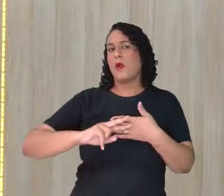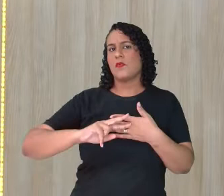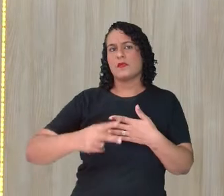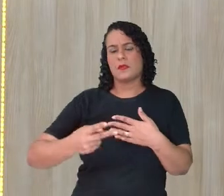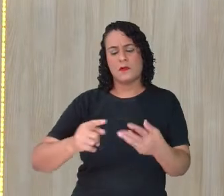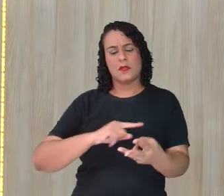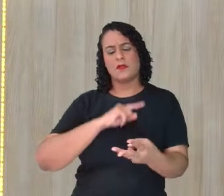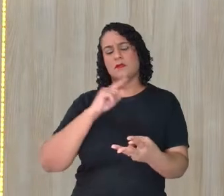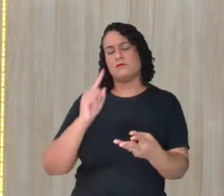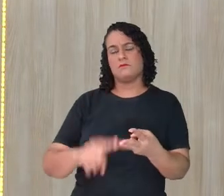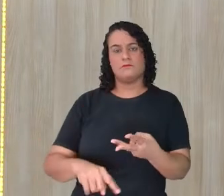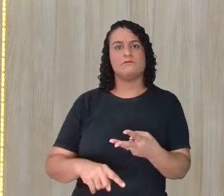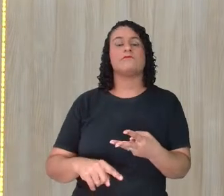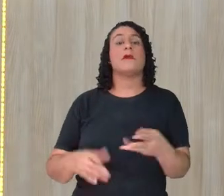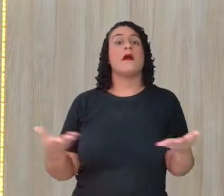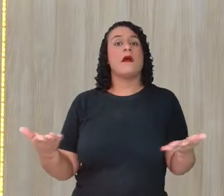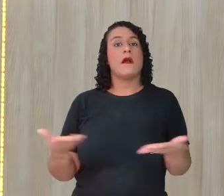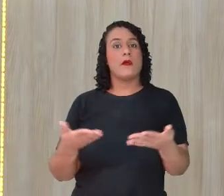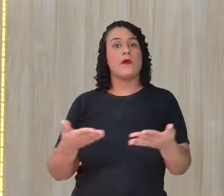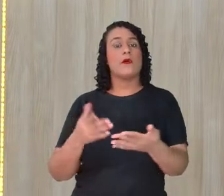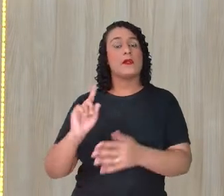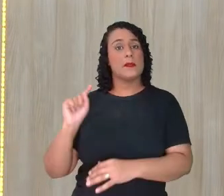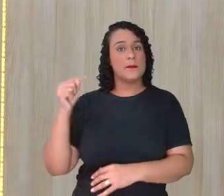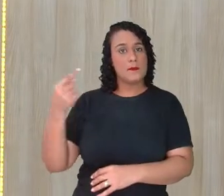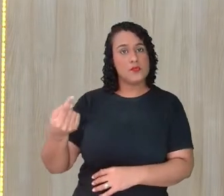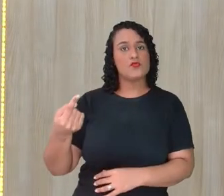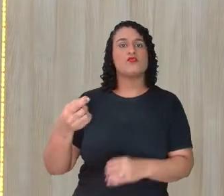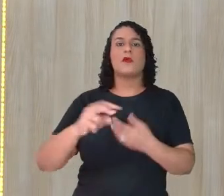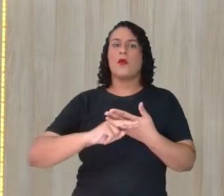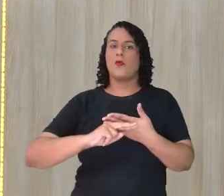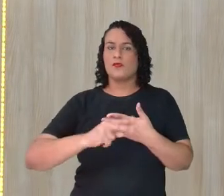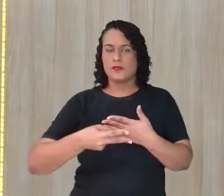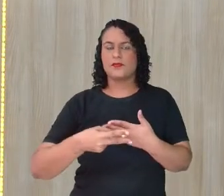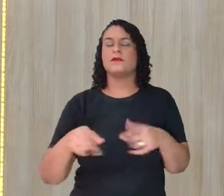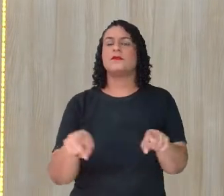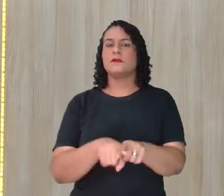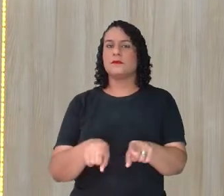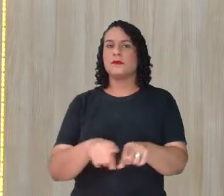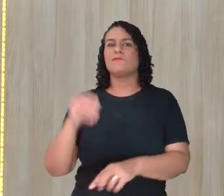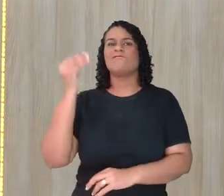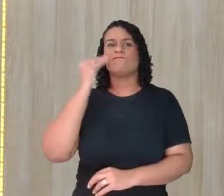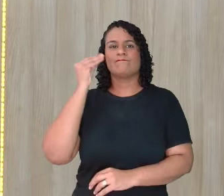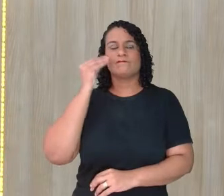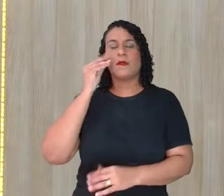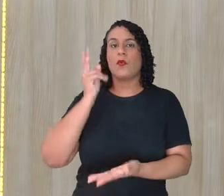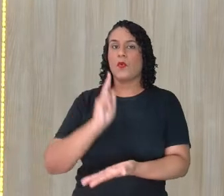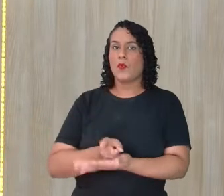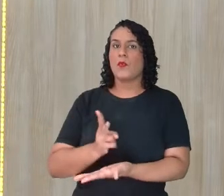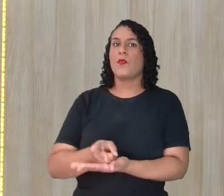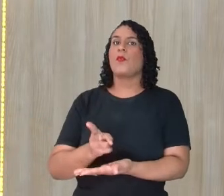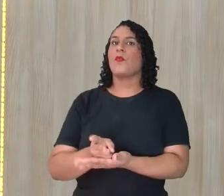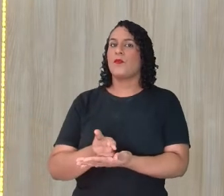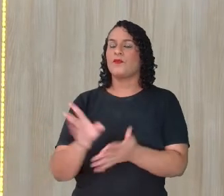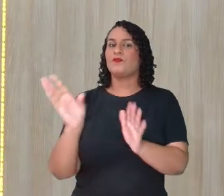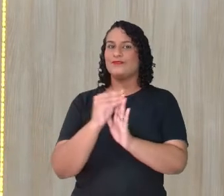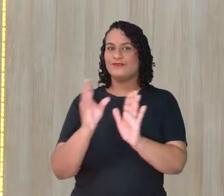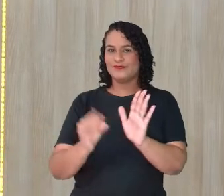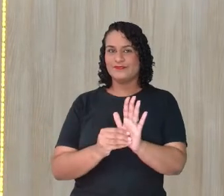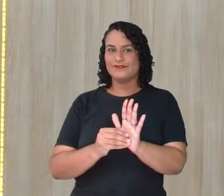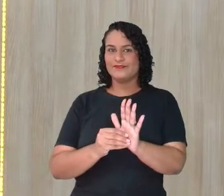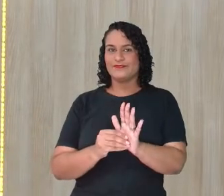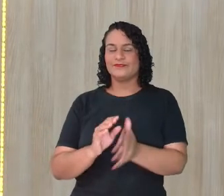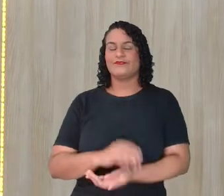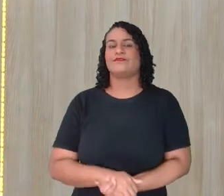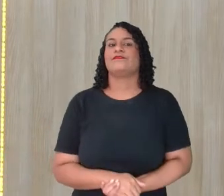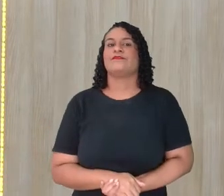acontecesse. Vamos ver mais na frente as consequências. Então vamos tentar dar continuidade a isso aí. Então, o